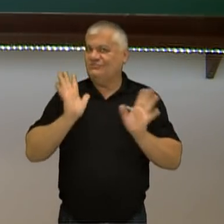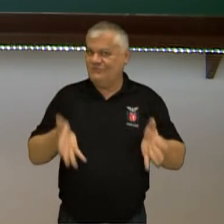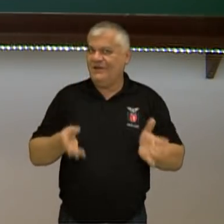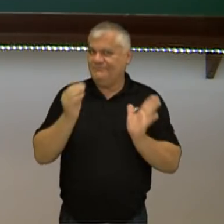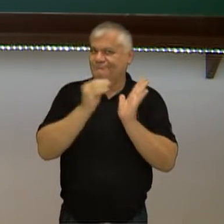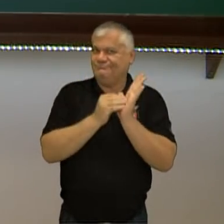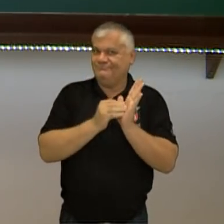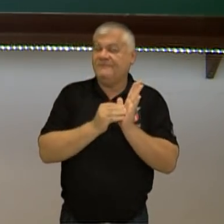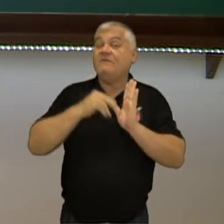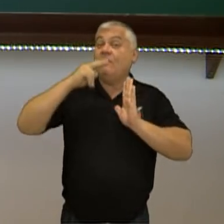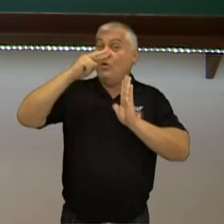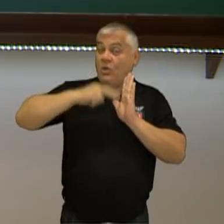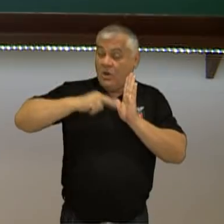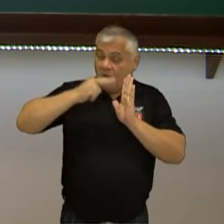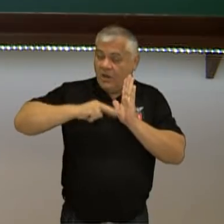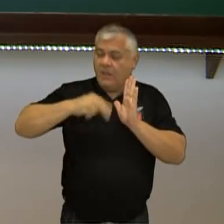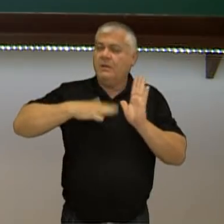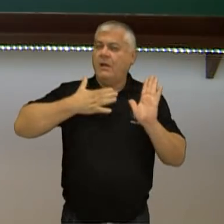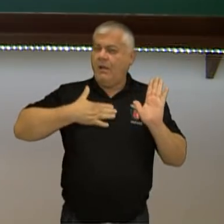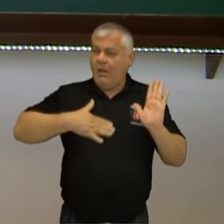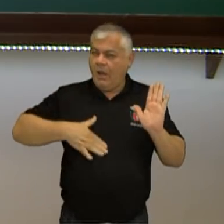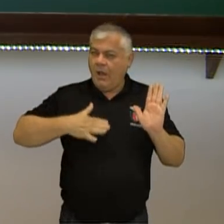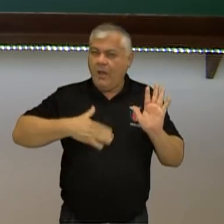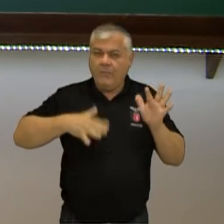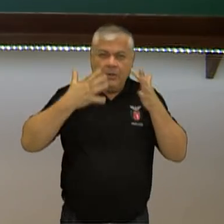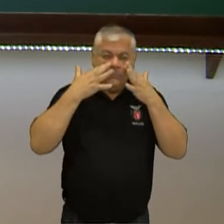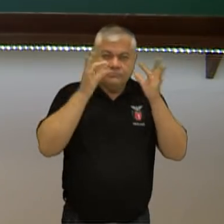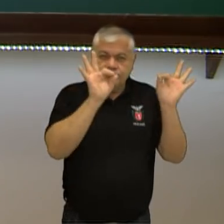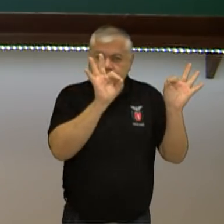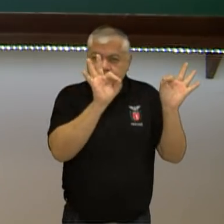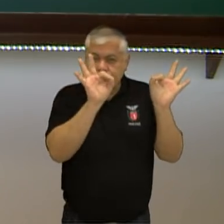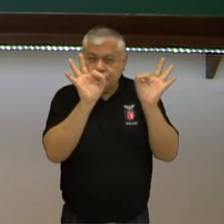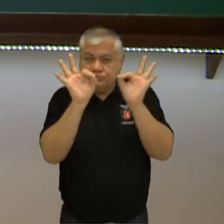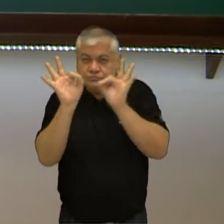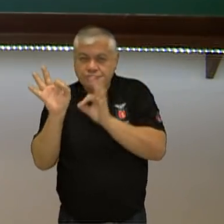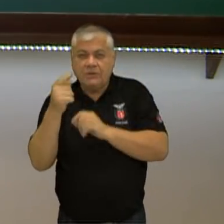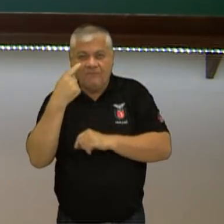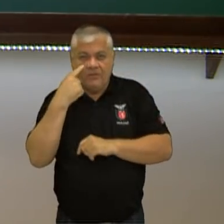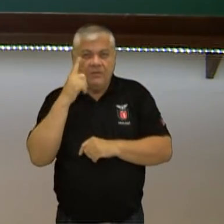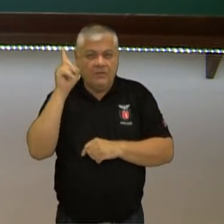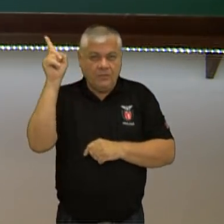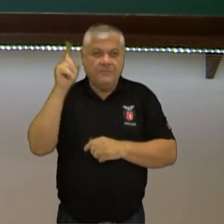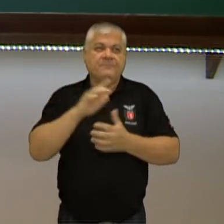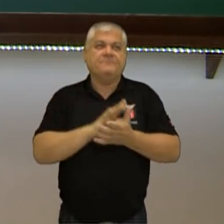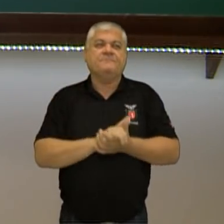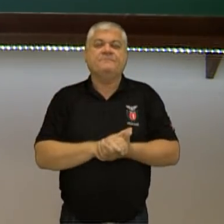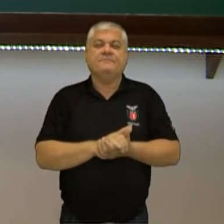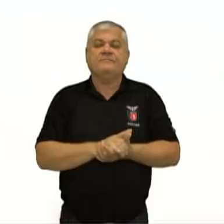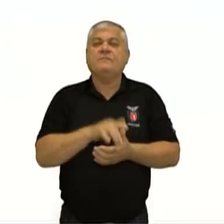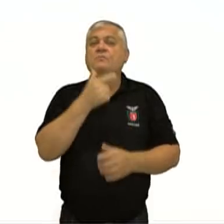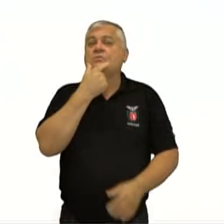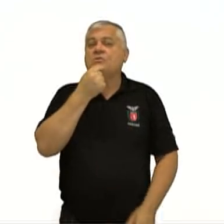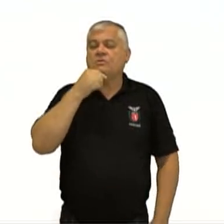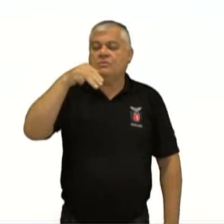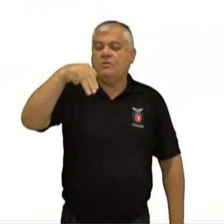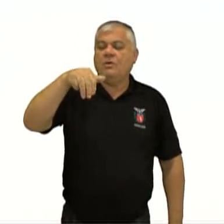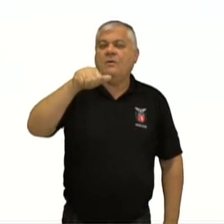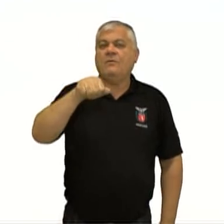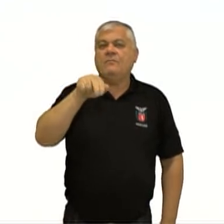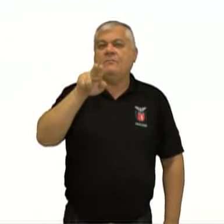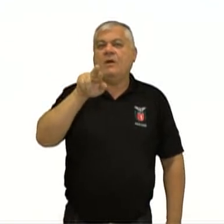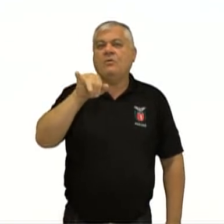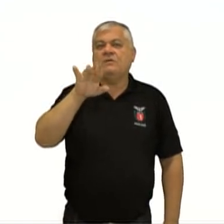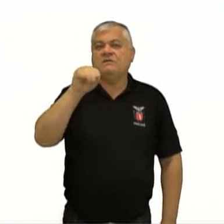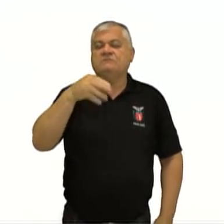enunciado de novo com bastante calma e atenção. Então, confere aí na tela o enunciado do exercício. Maurício gasta por